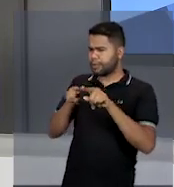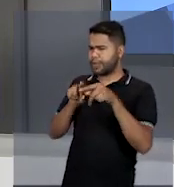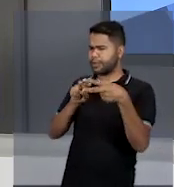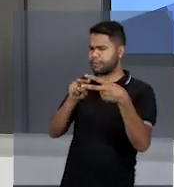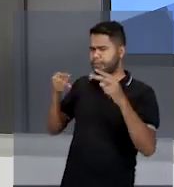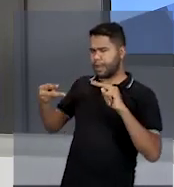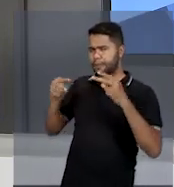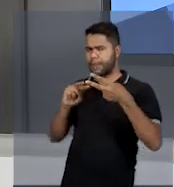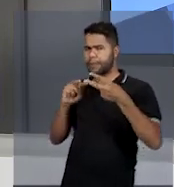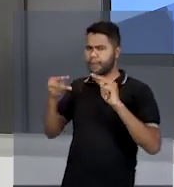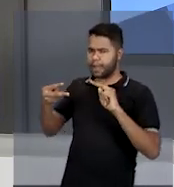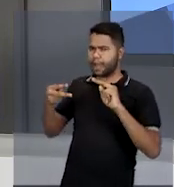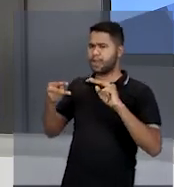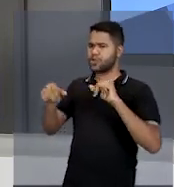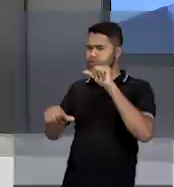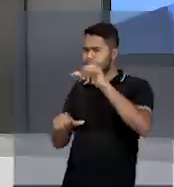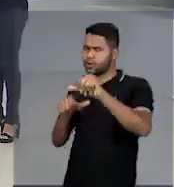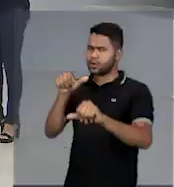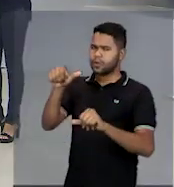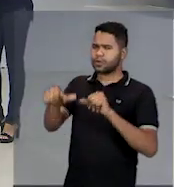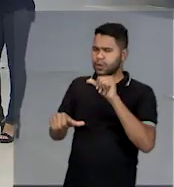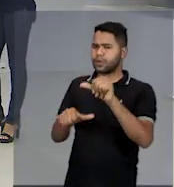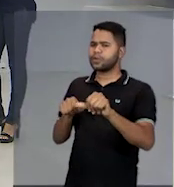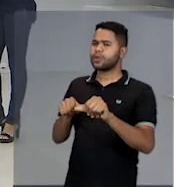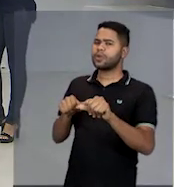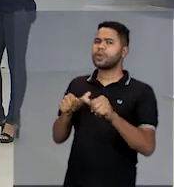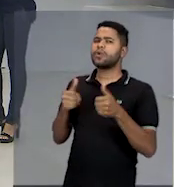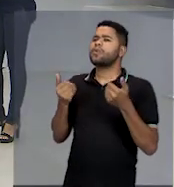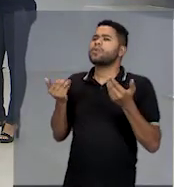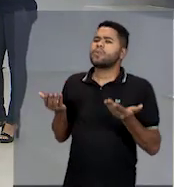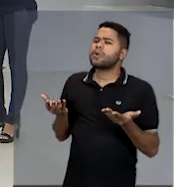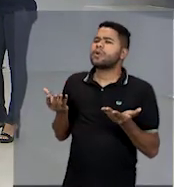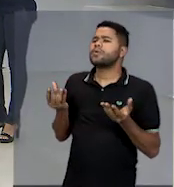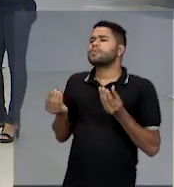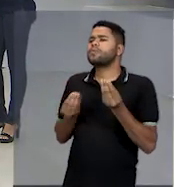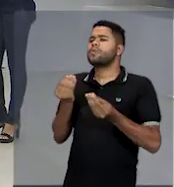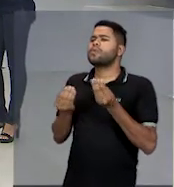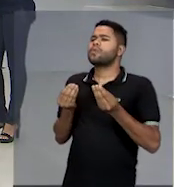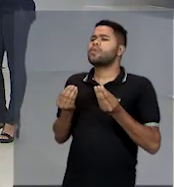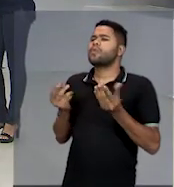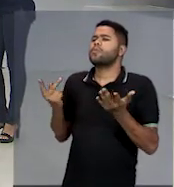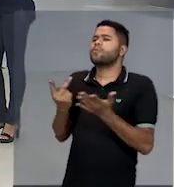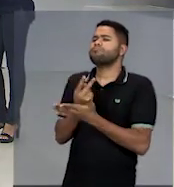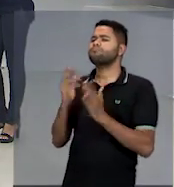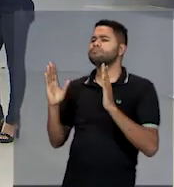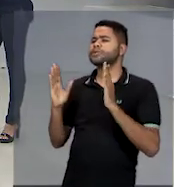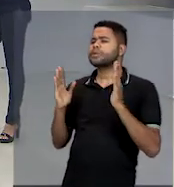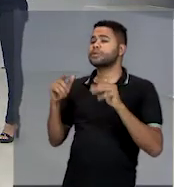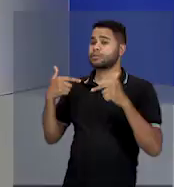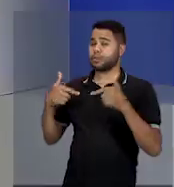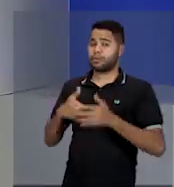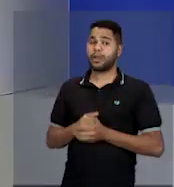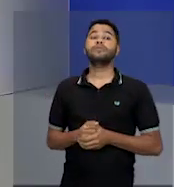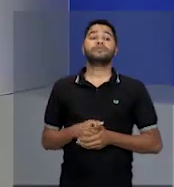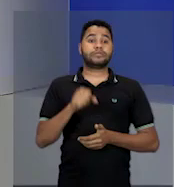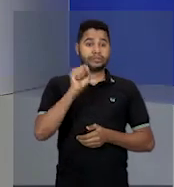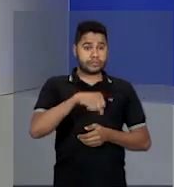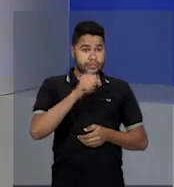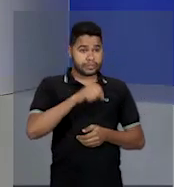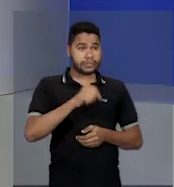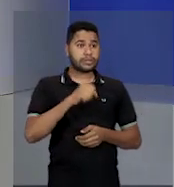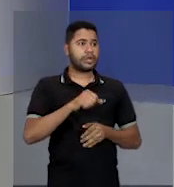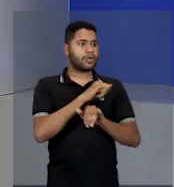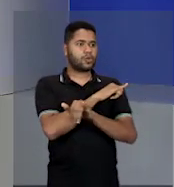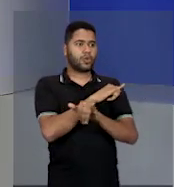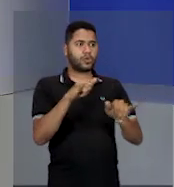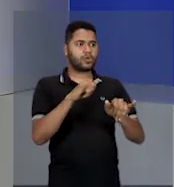têm essa questão do plantão, né? Quando e como é executado esse trabalho? Tá, a gente tem sim, como a notícia